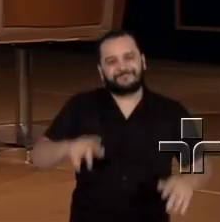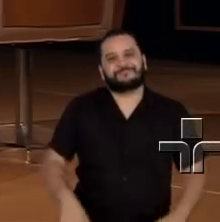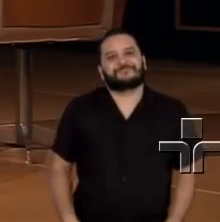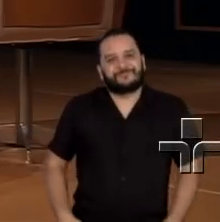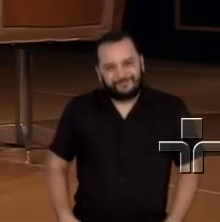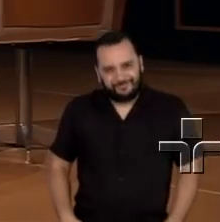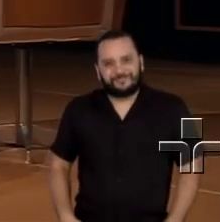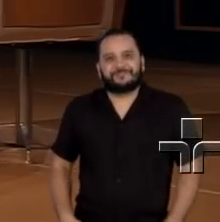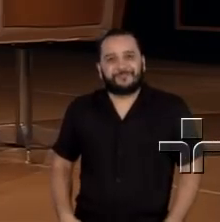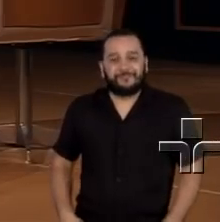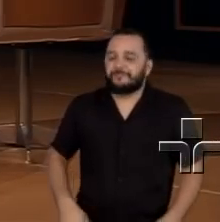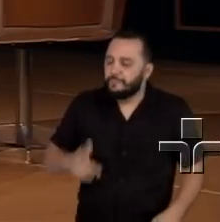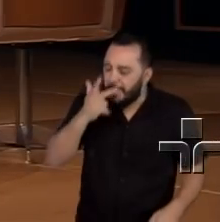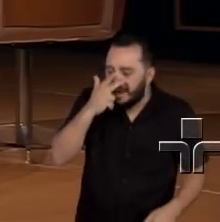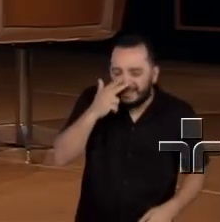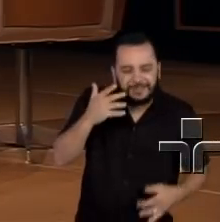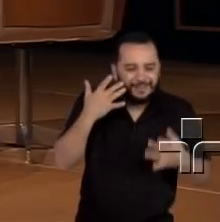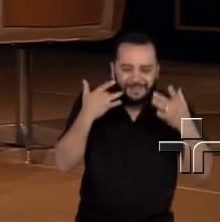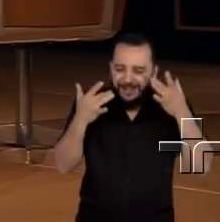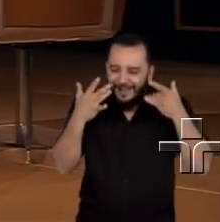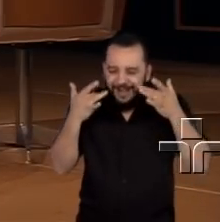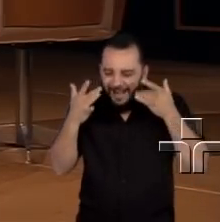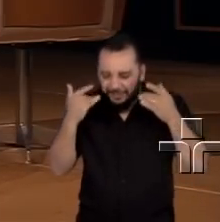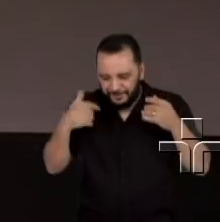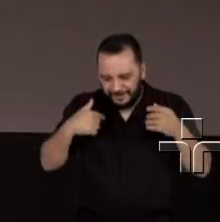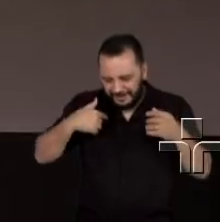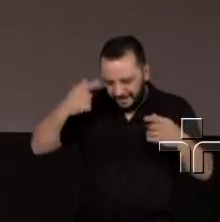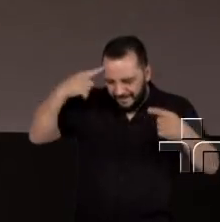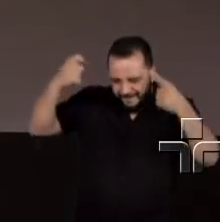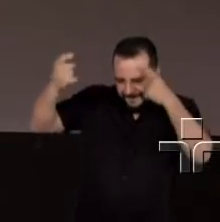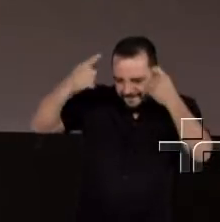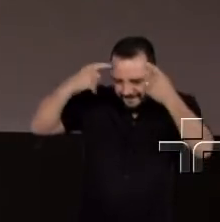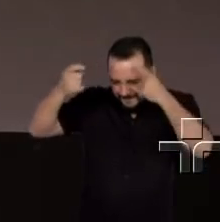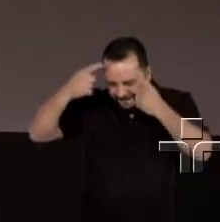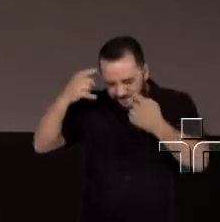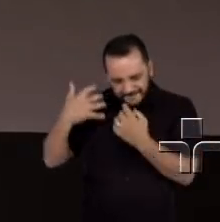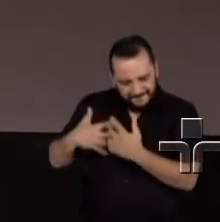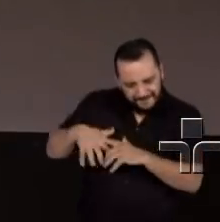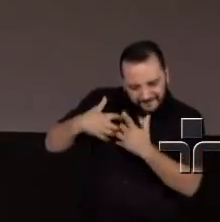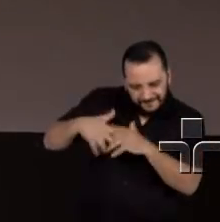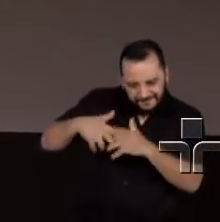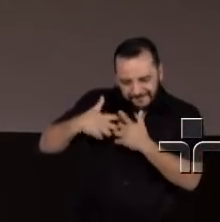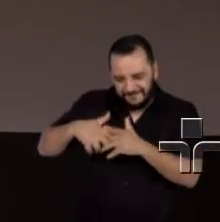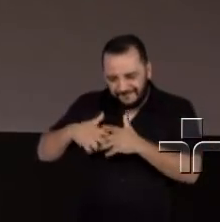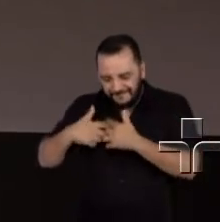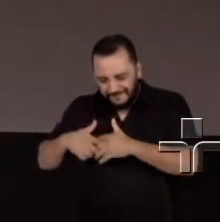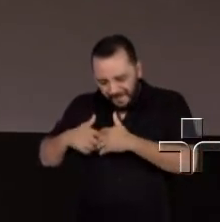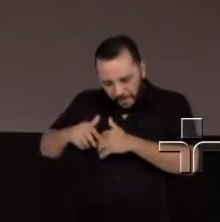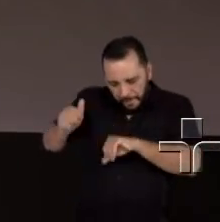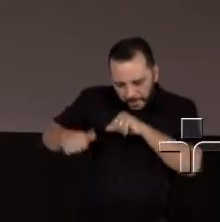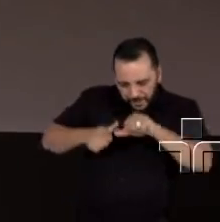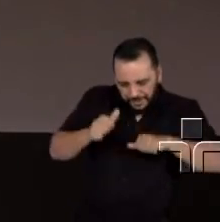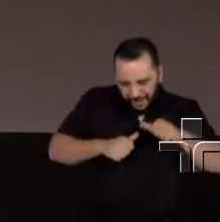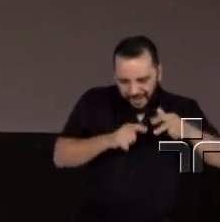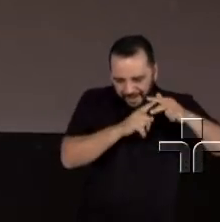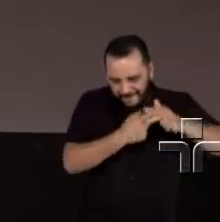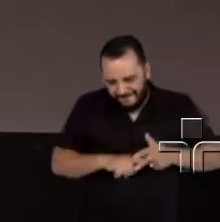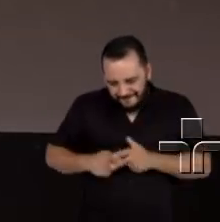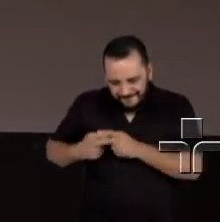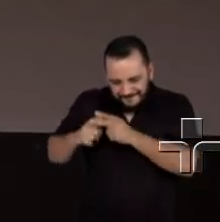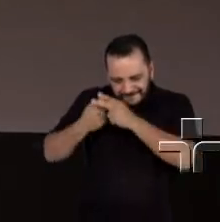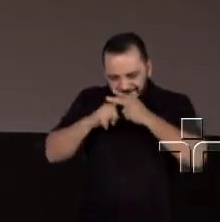se reabastecer, se reformular, se reconstruir, descobrir onde está a sua